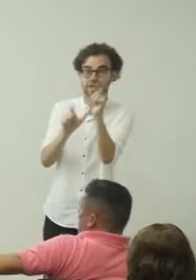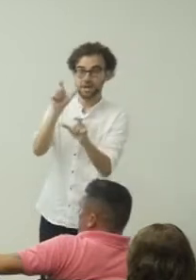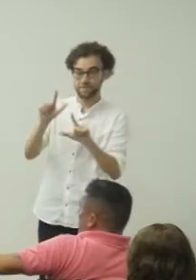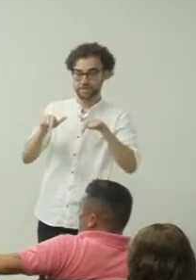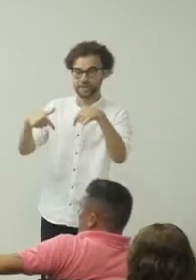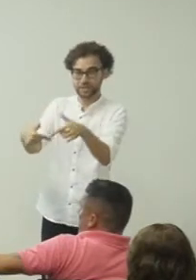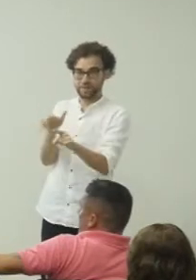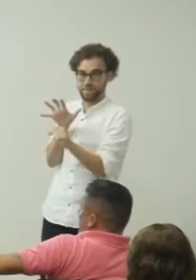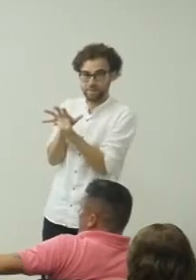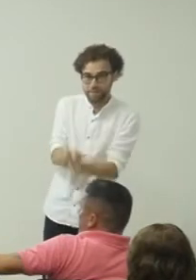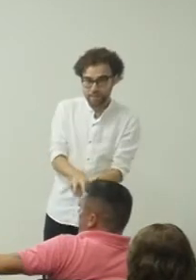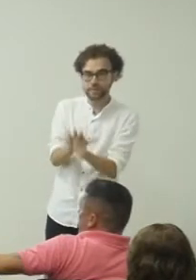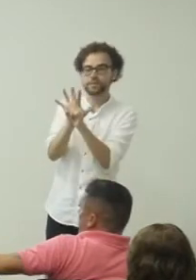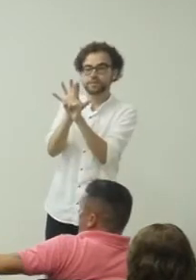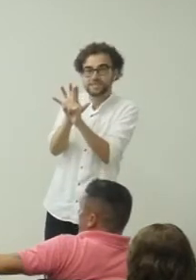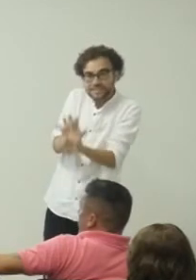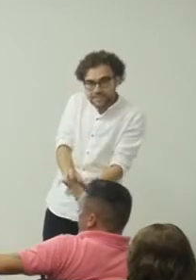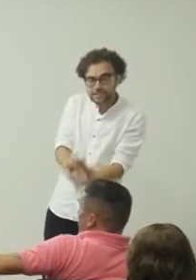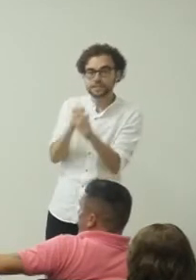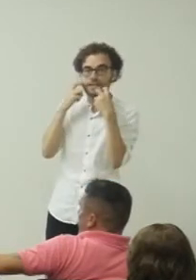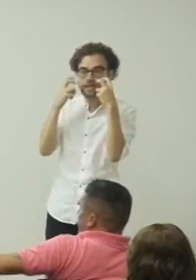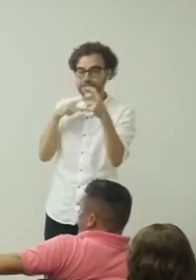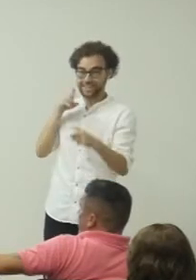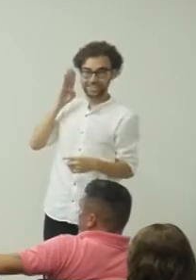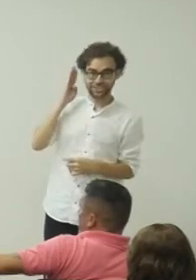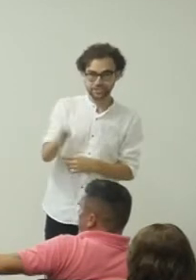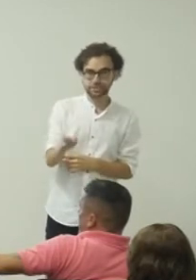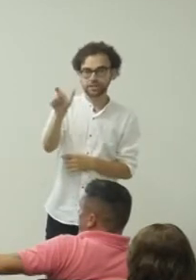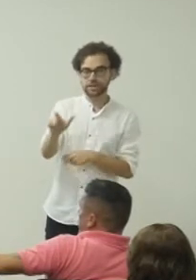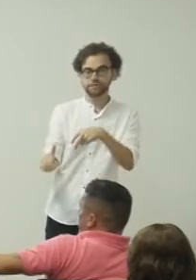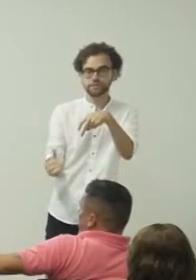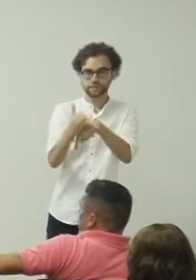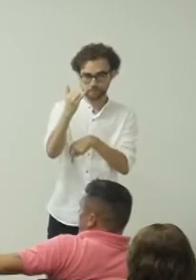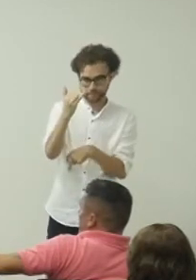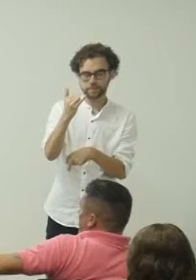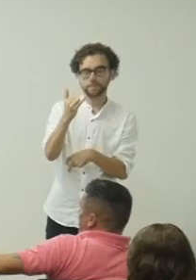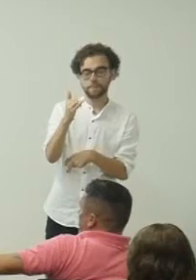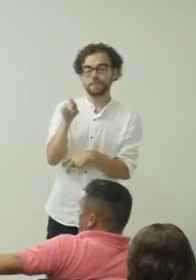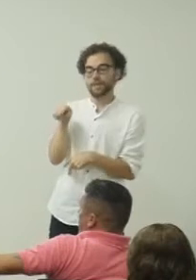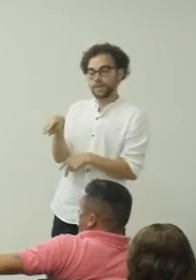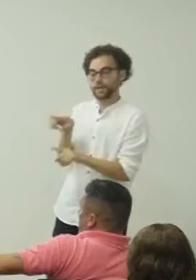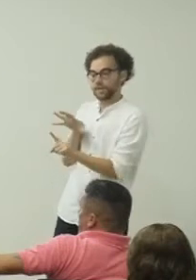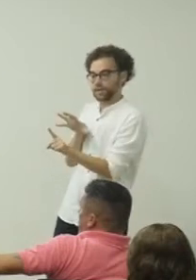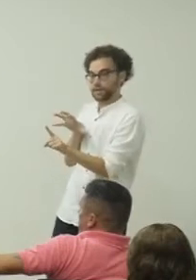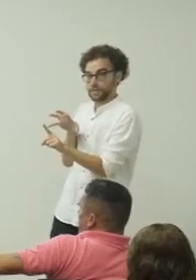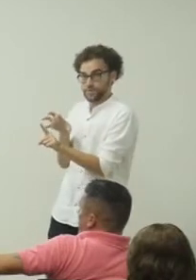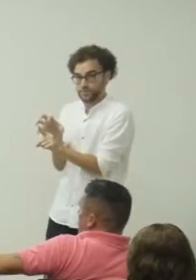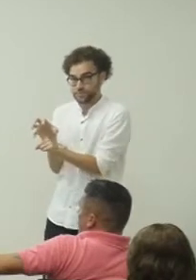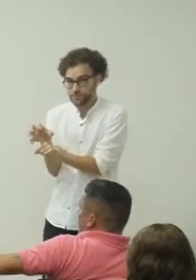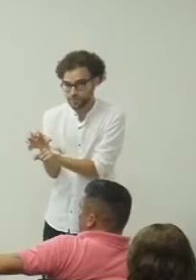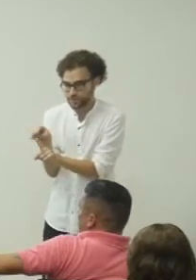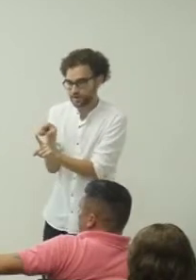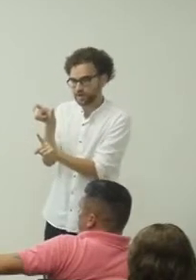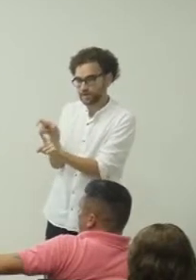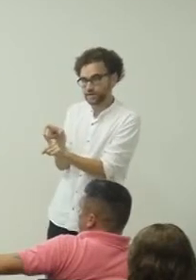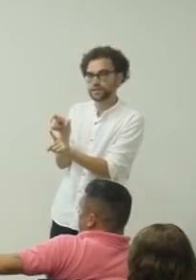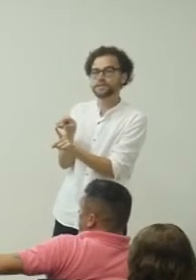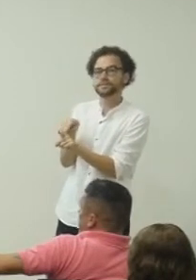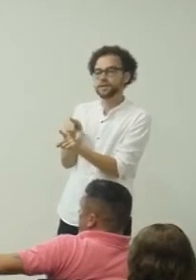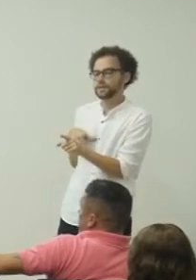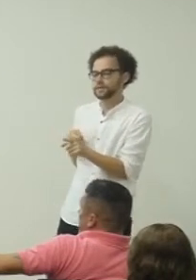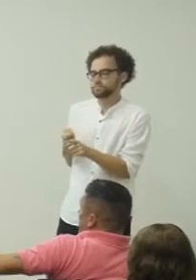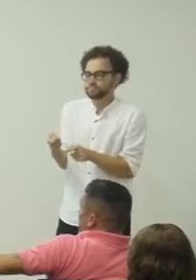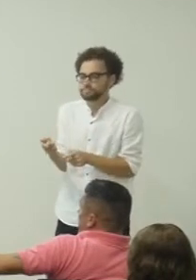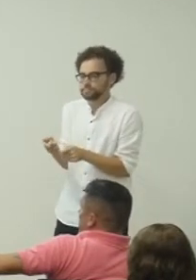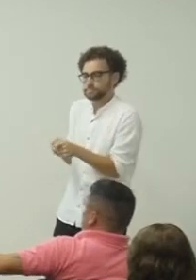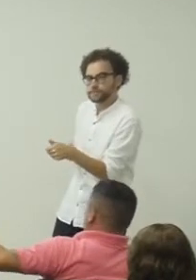atitudes que humilham, degradam e atingem reiteradamente a vítima, que intimida essa vítima,